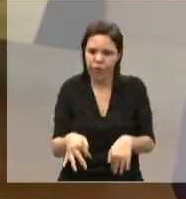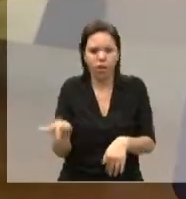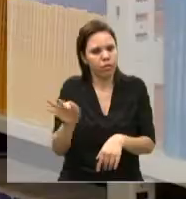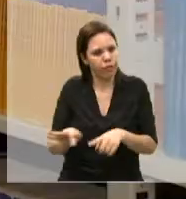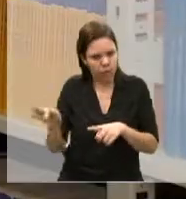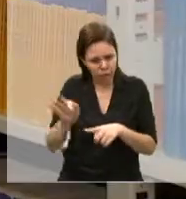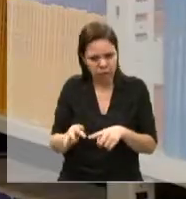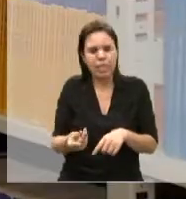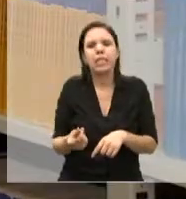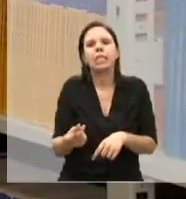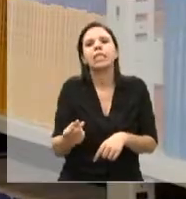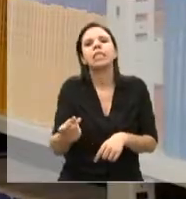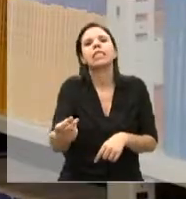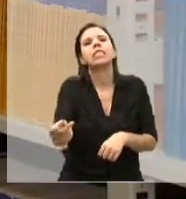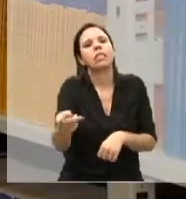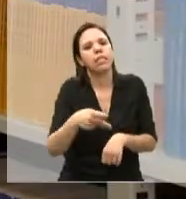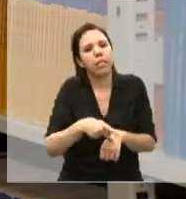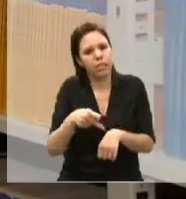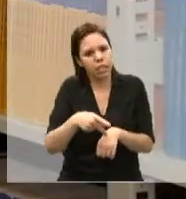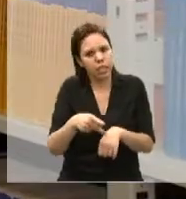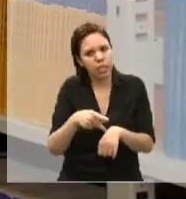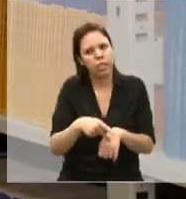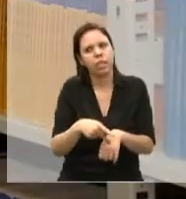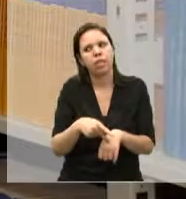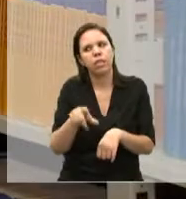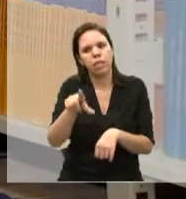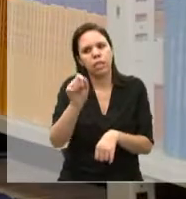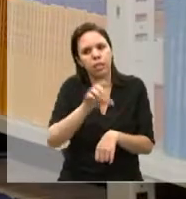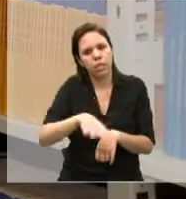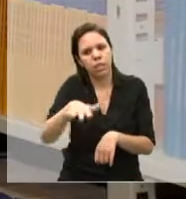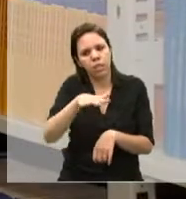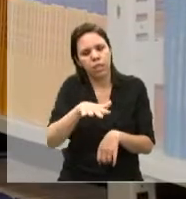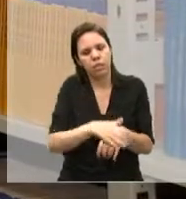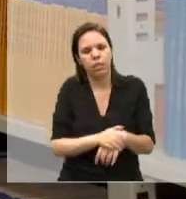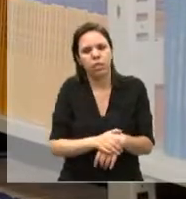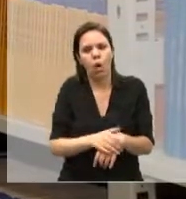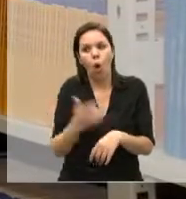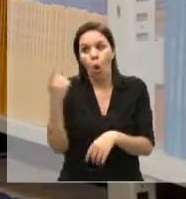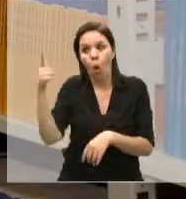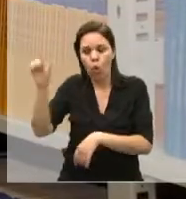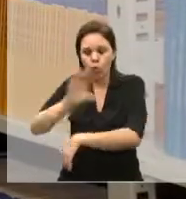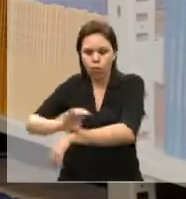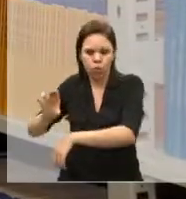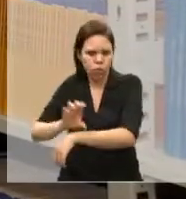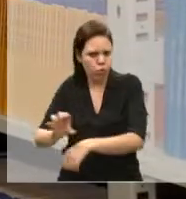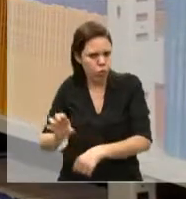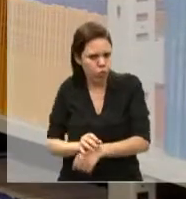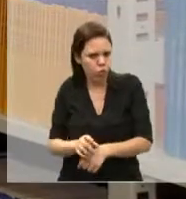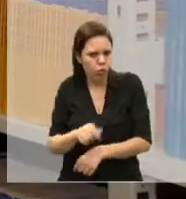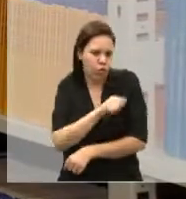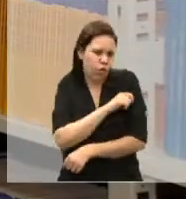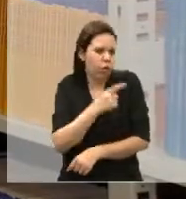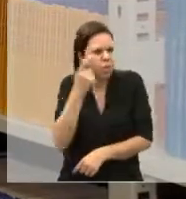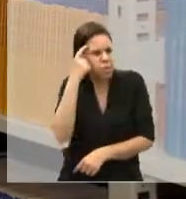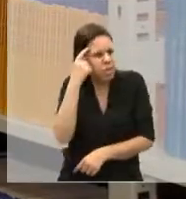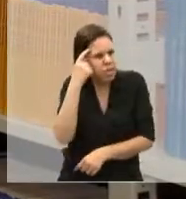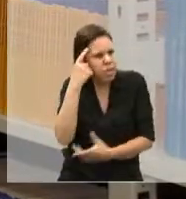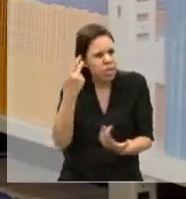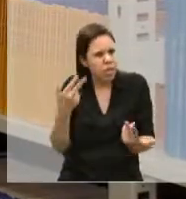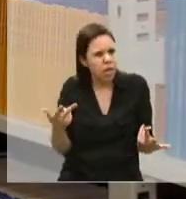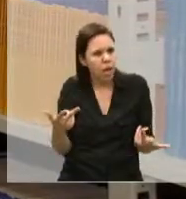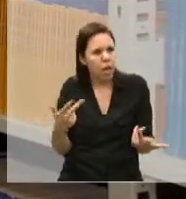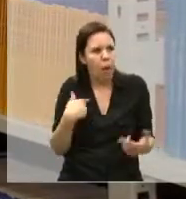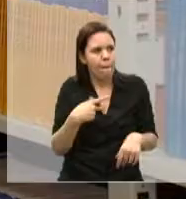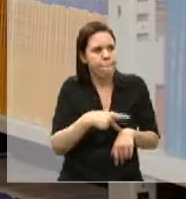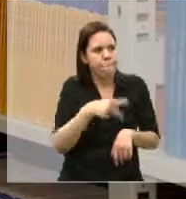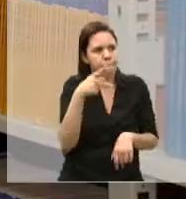segue a sua pós-graduação em uma residência. Os alunos de outros cursos também, eles deveriam pensar um pouco isso, como a